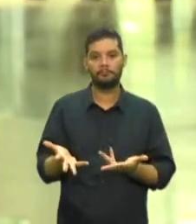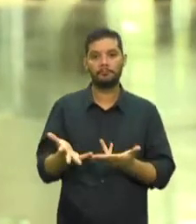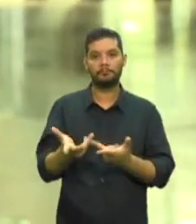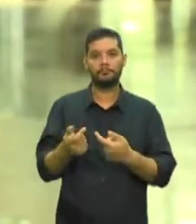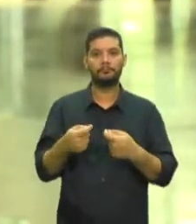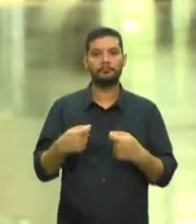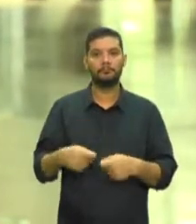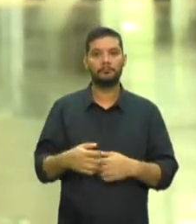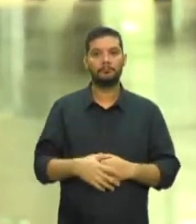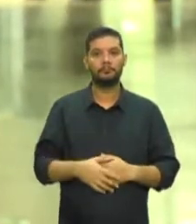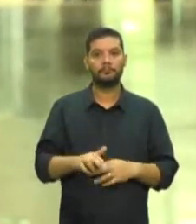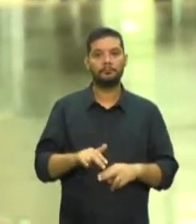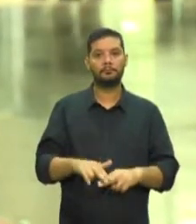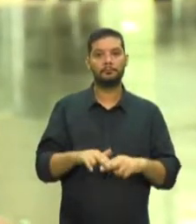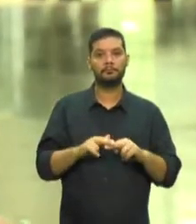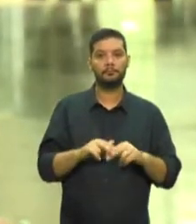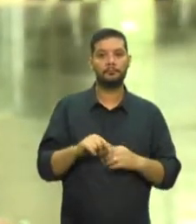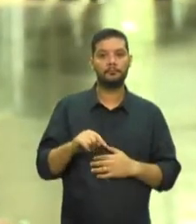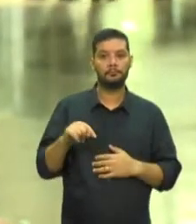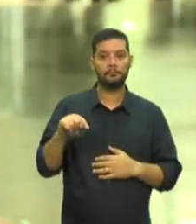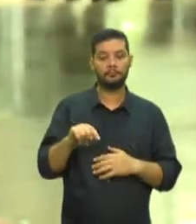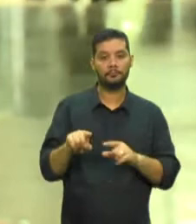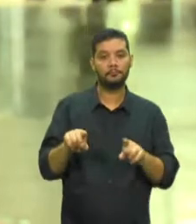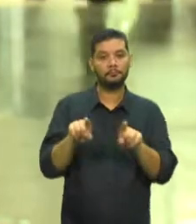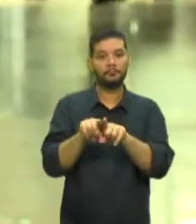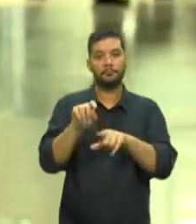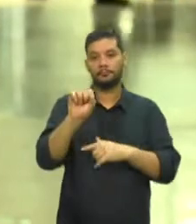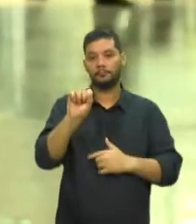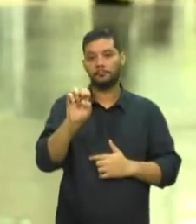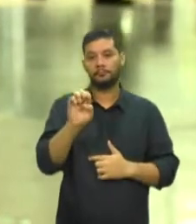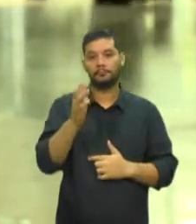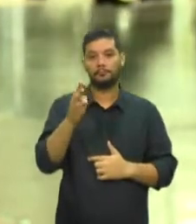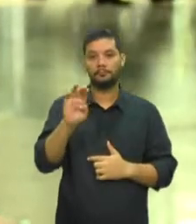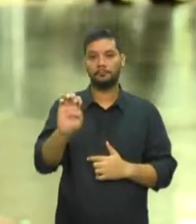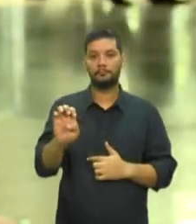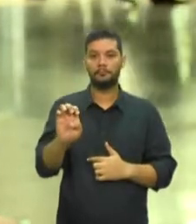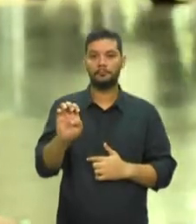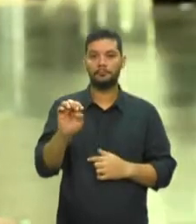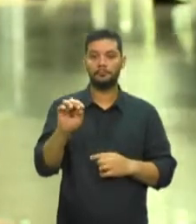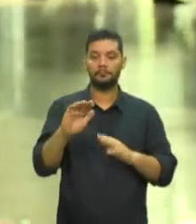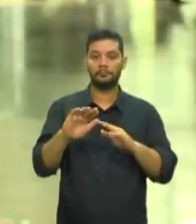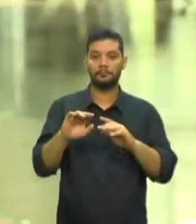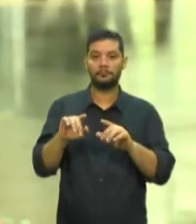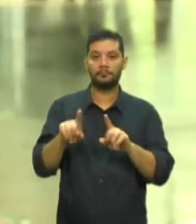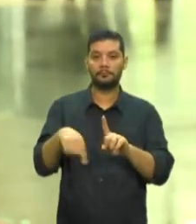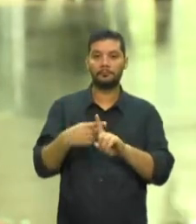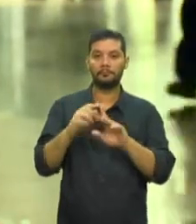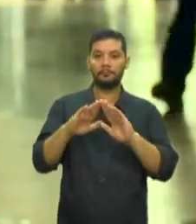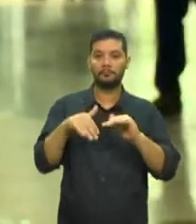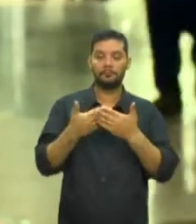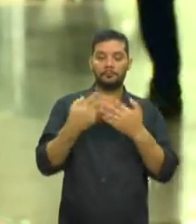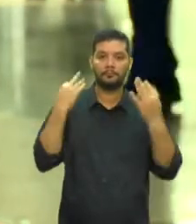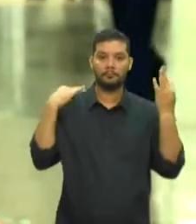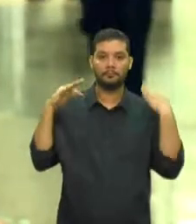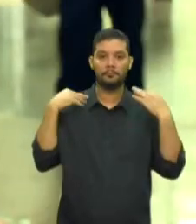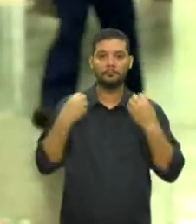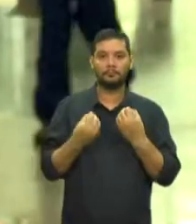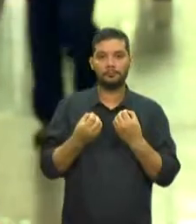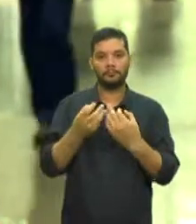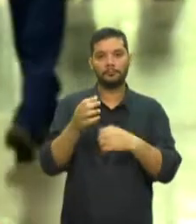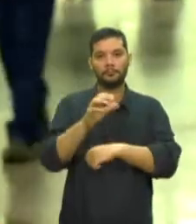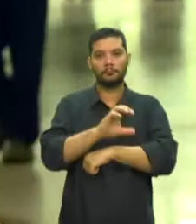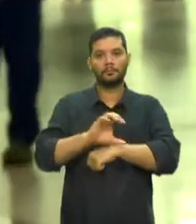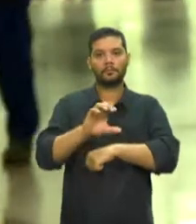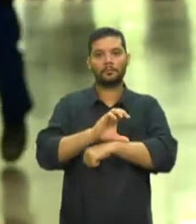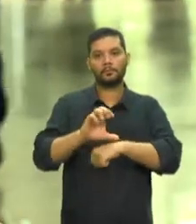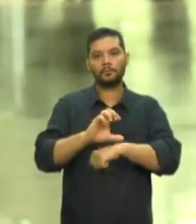Por isso é que, em parceria com o SEBRAE, nós estamos, por intermédio da Escola do Turismo, ofertando esses cursos de qualificação para